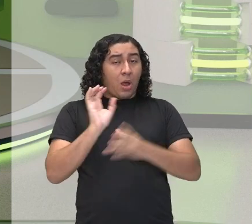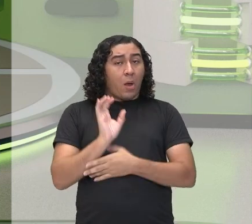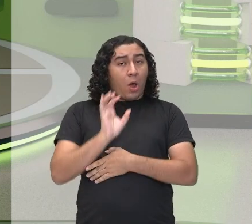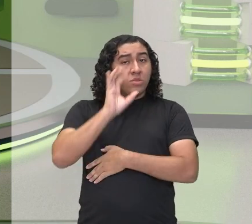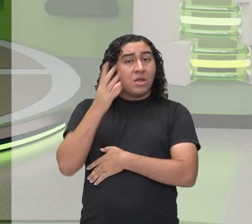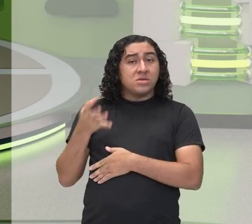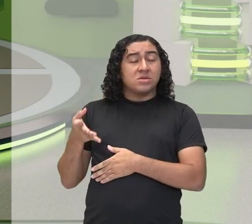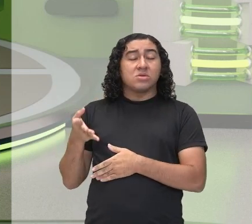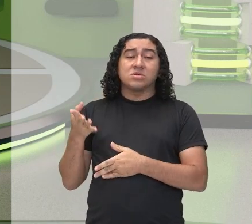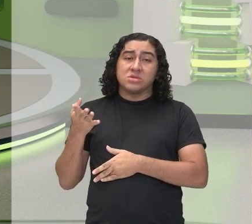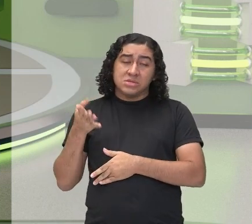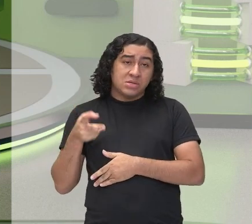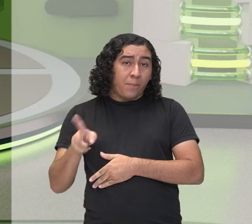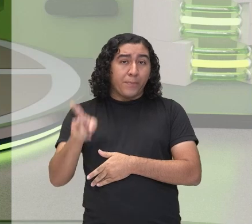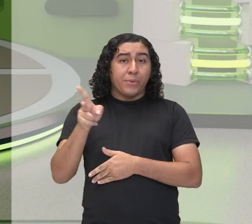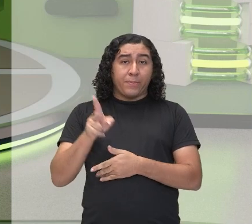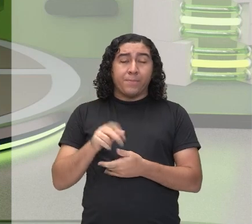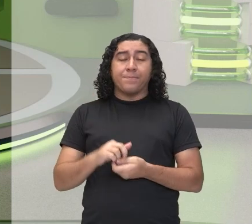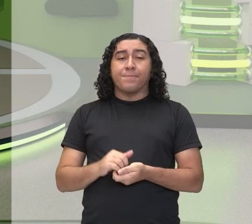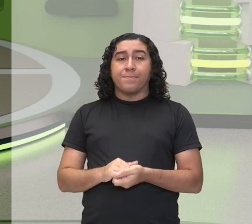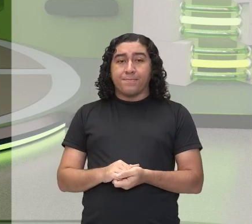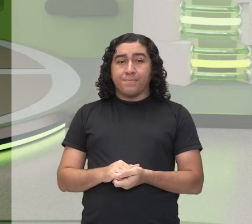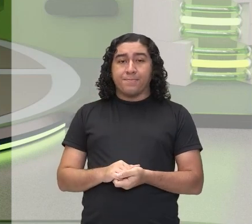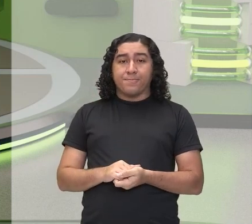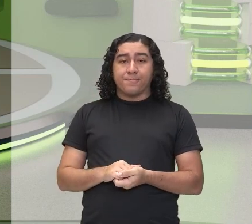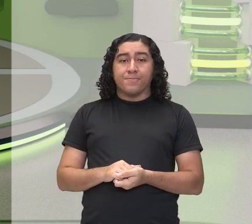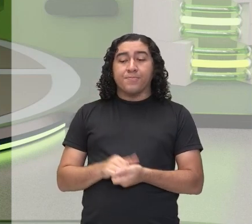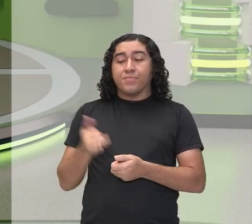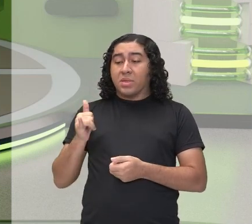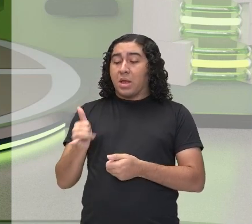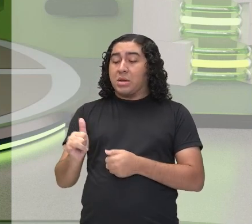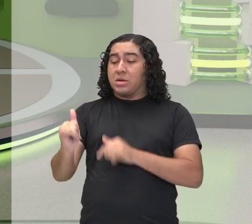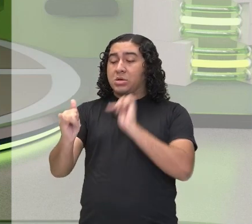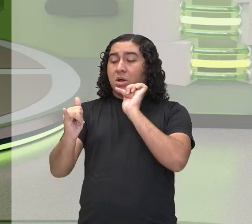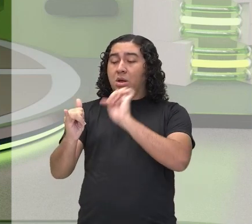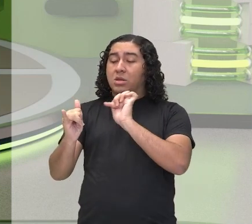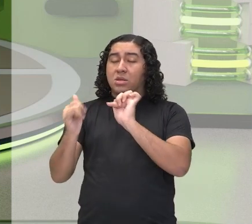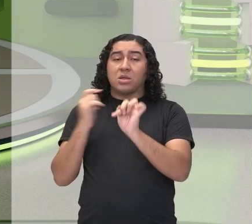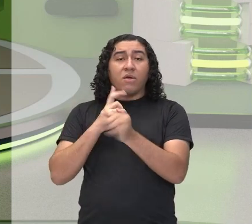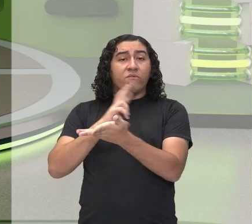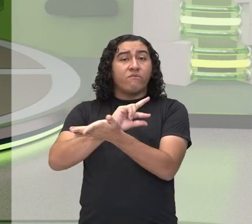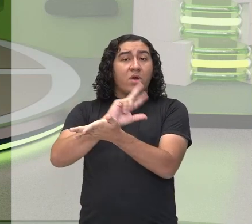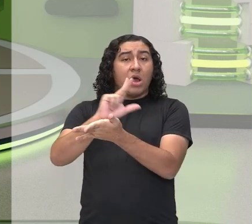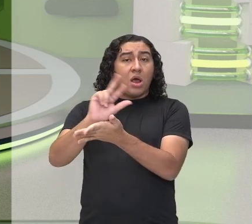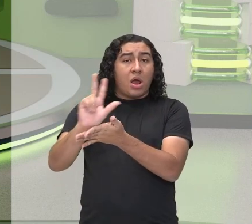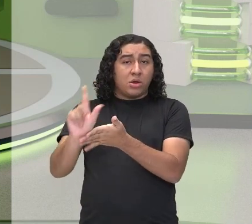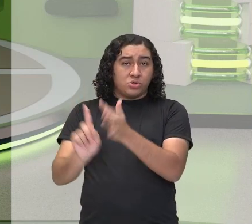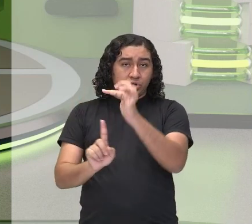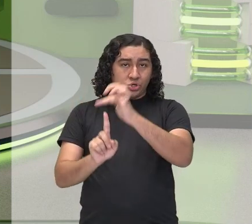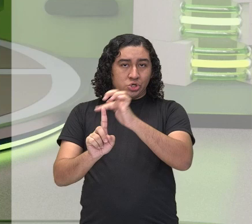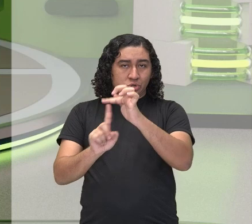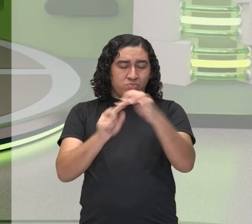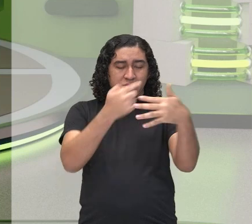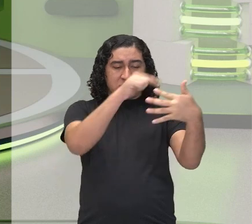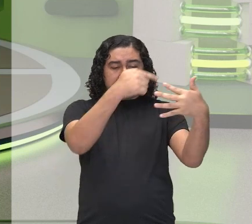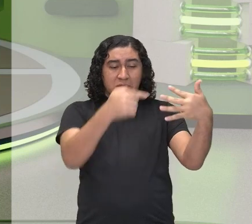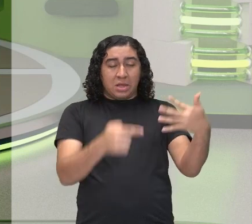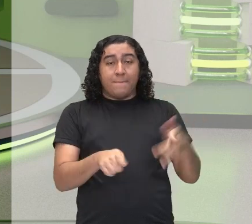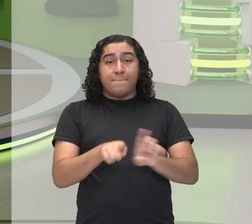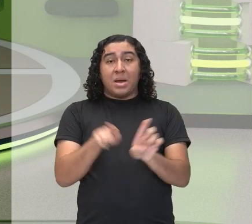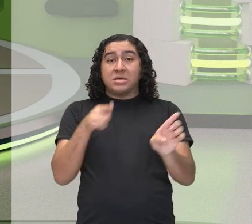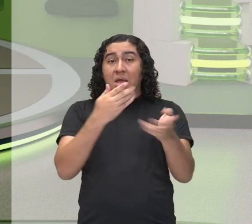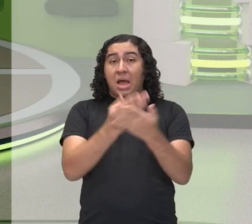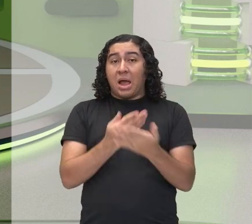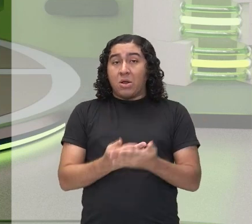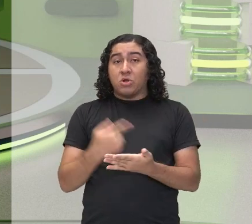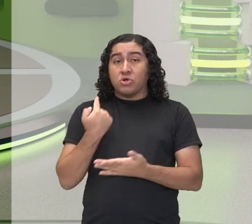a todo momento. Então, energia existem vários tipos, mas nesse momento, nessa aula, a gente vai